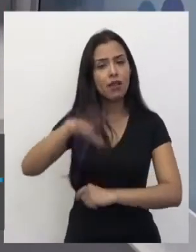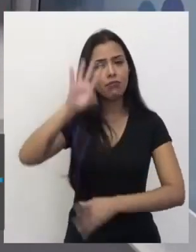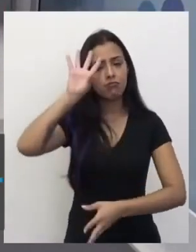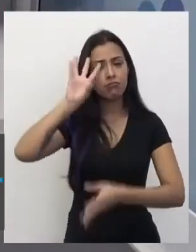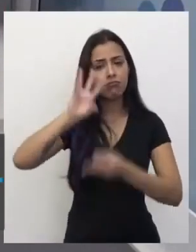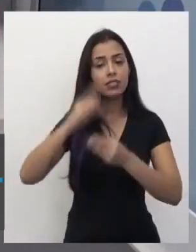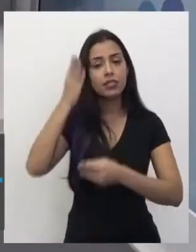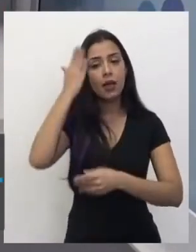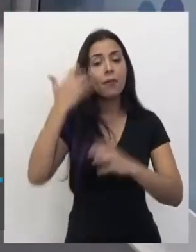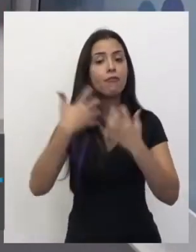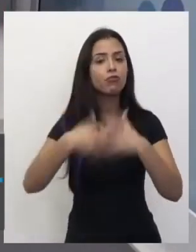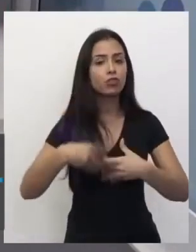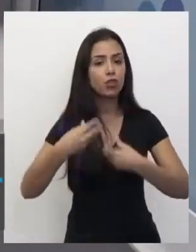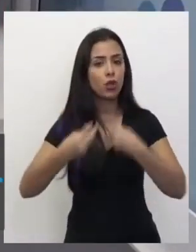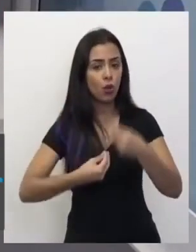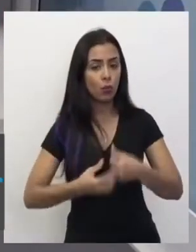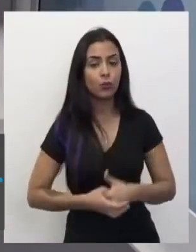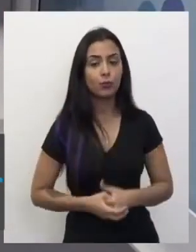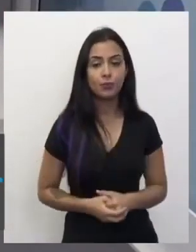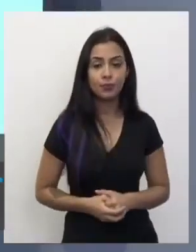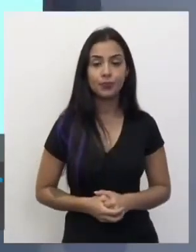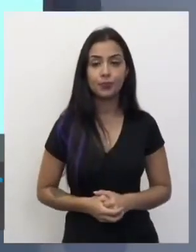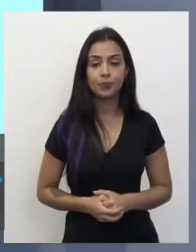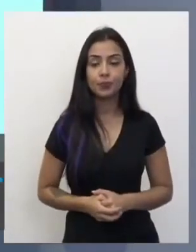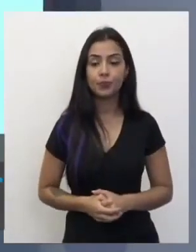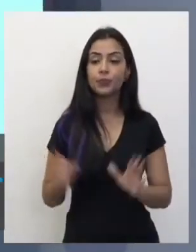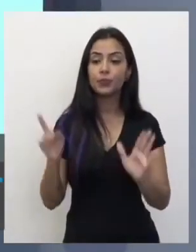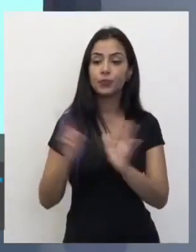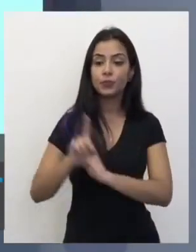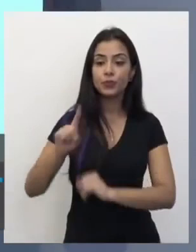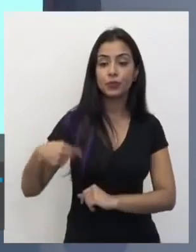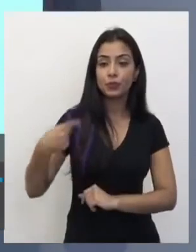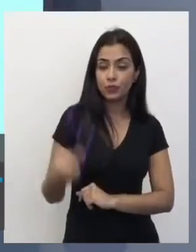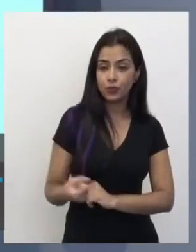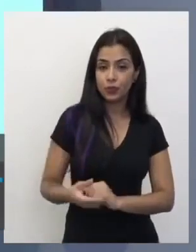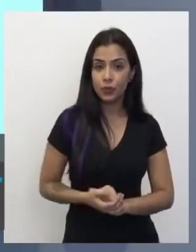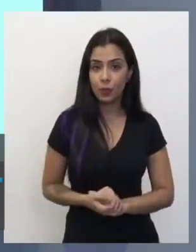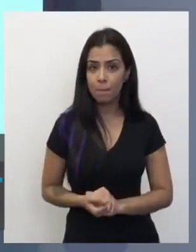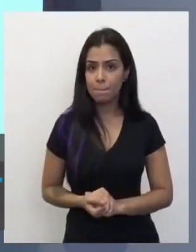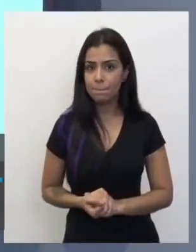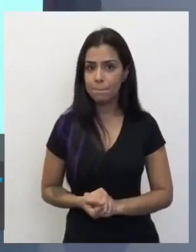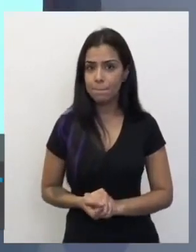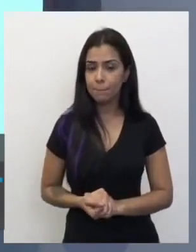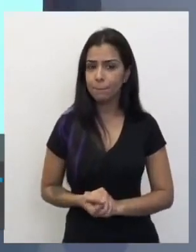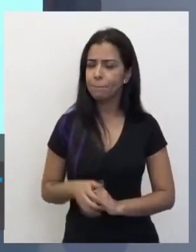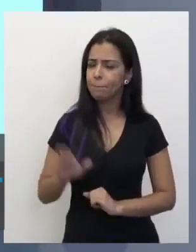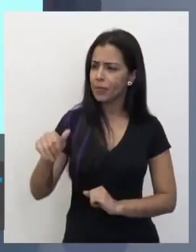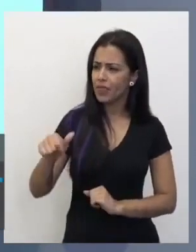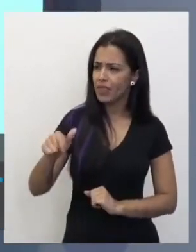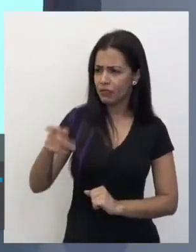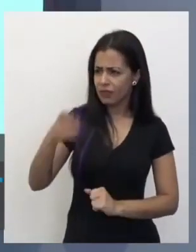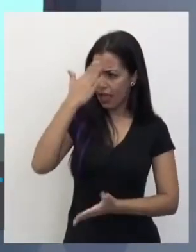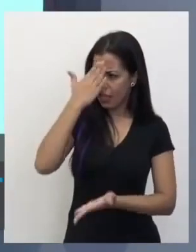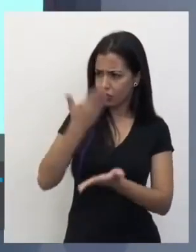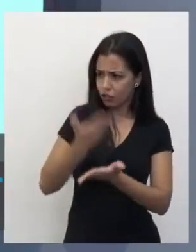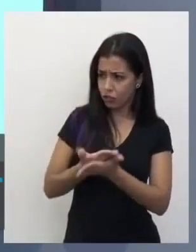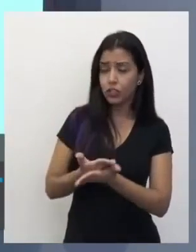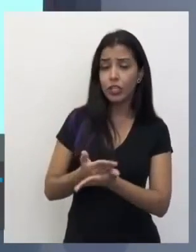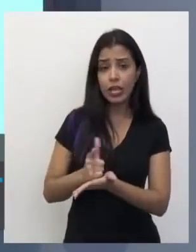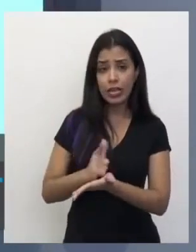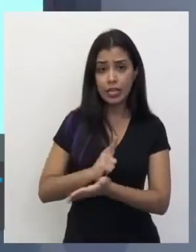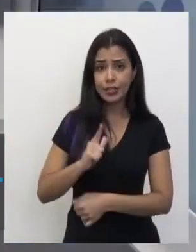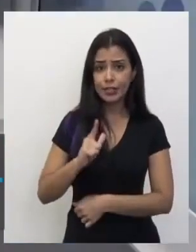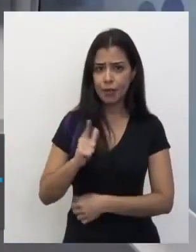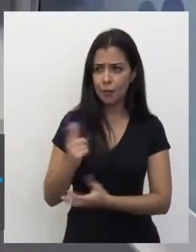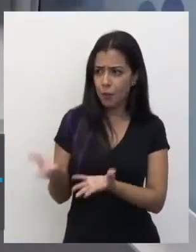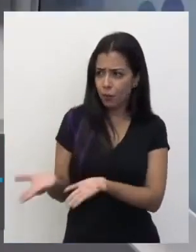como funciona essa questão da entrevista. Então a próxima pergunta que eu coloquei aqui. Professor, você acredita que tem muitos jovens interessados na área